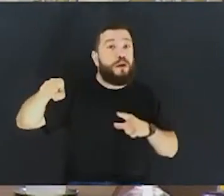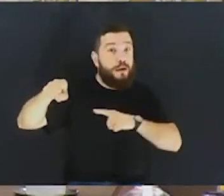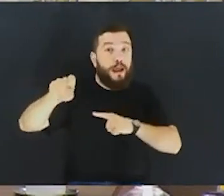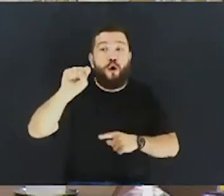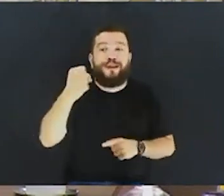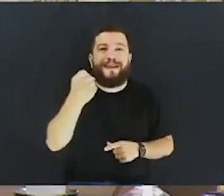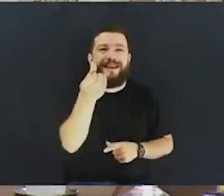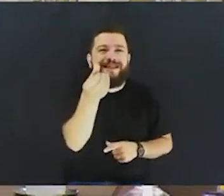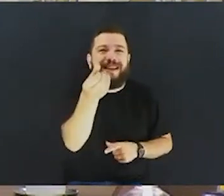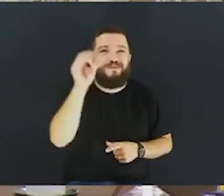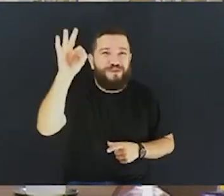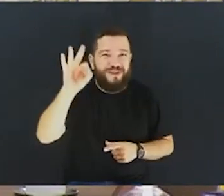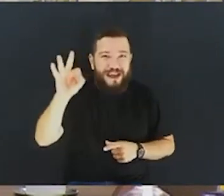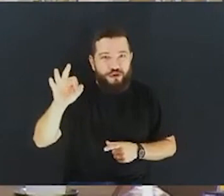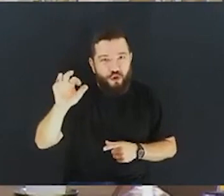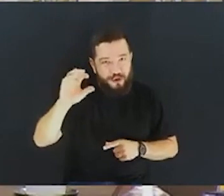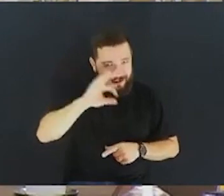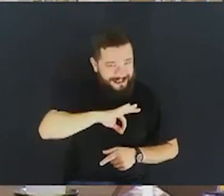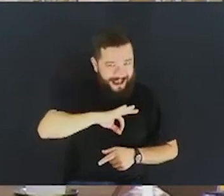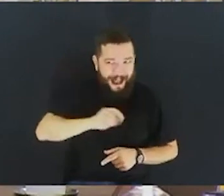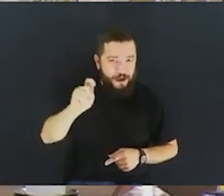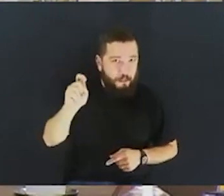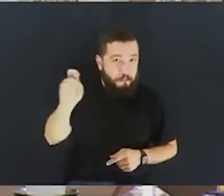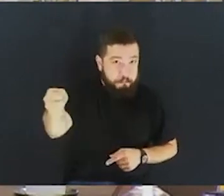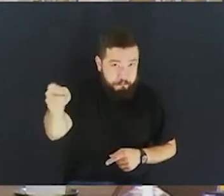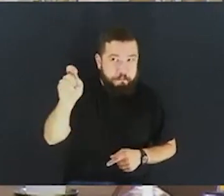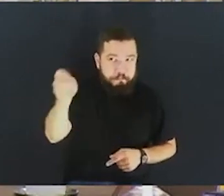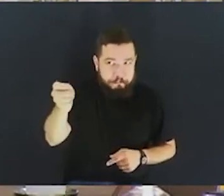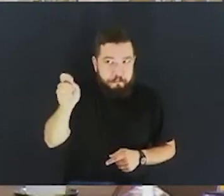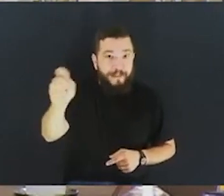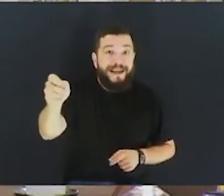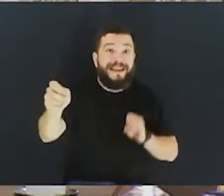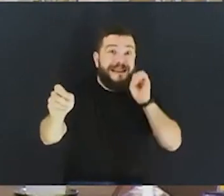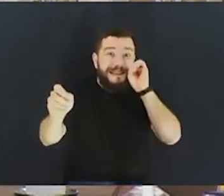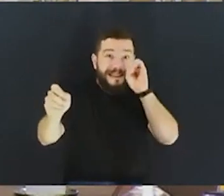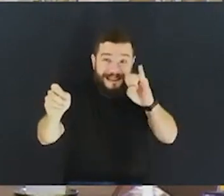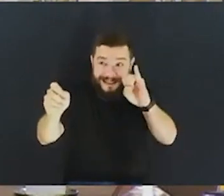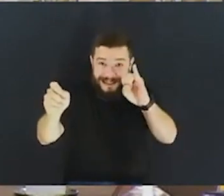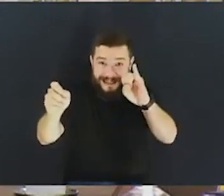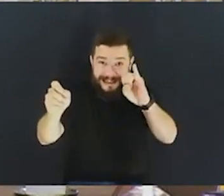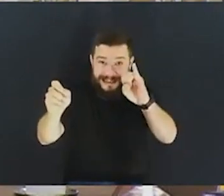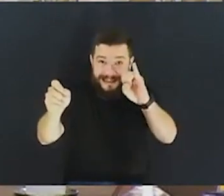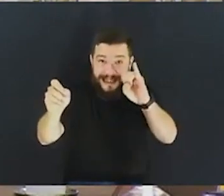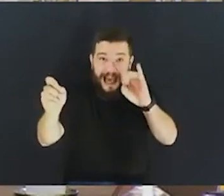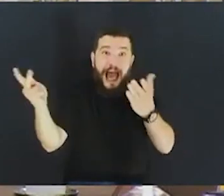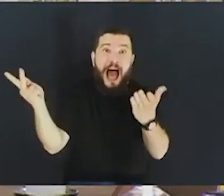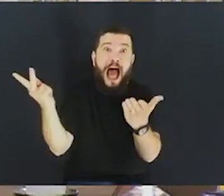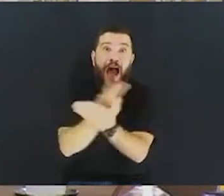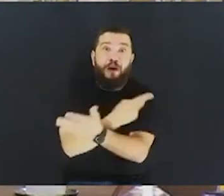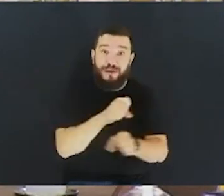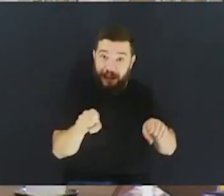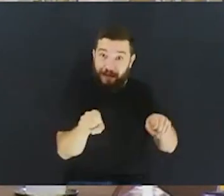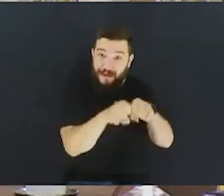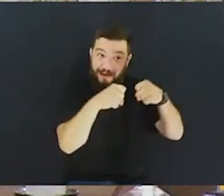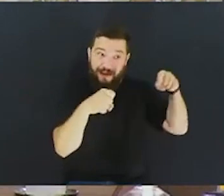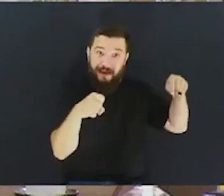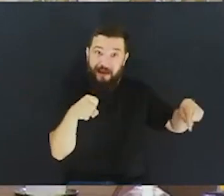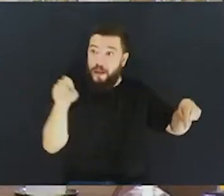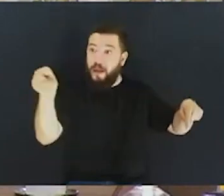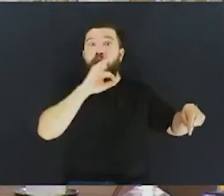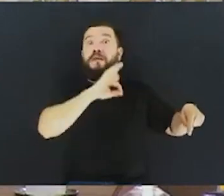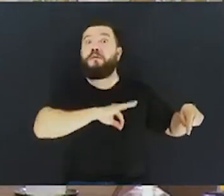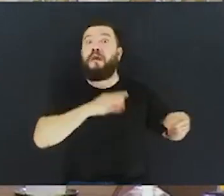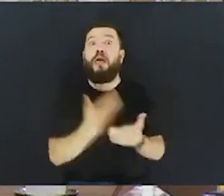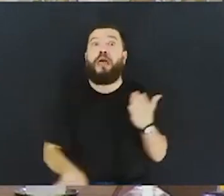nada. Então, em defesa desses servidores, que nós temos a responsabilidade aqui, e o mínimo que nós